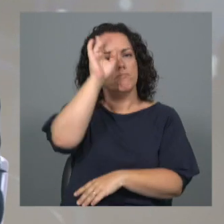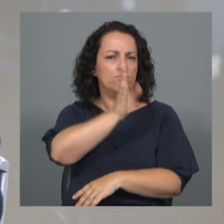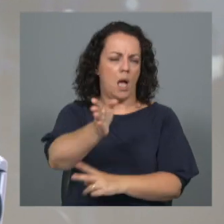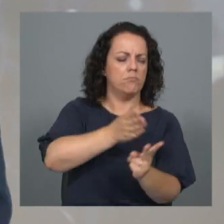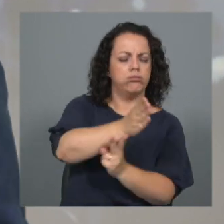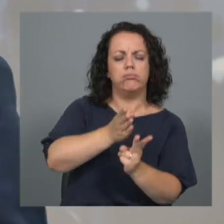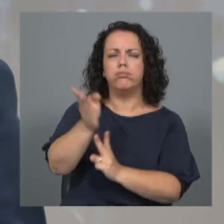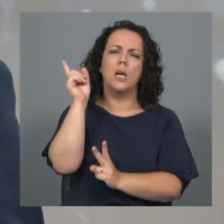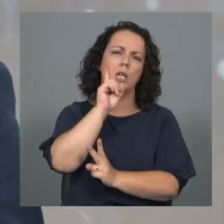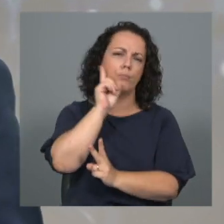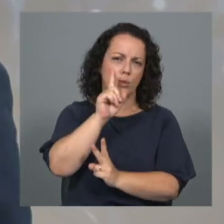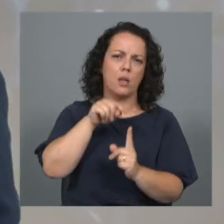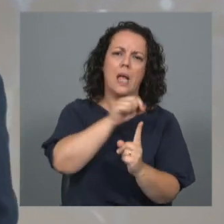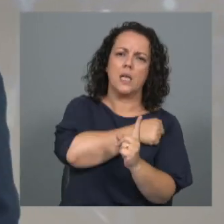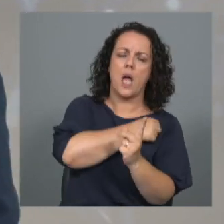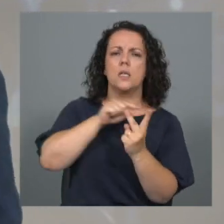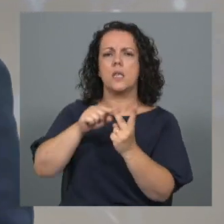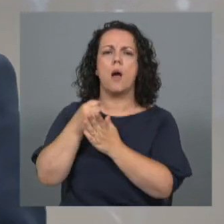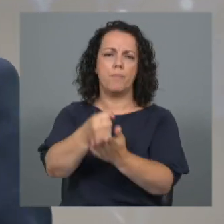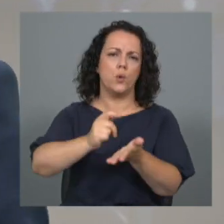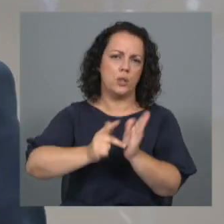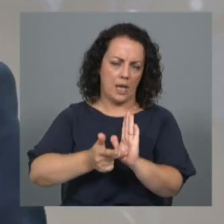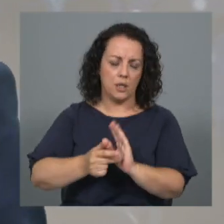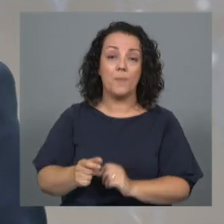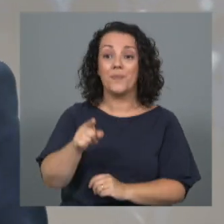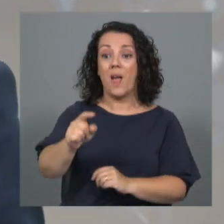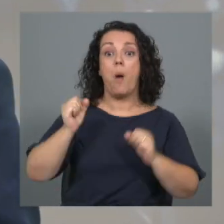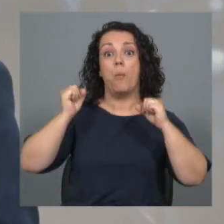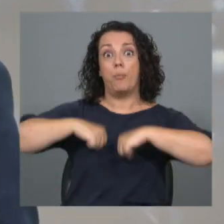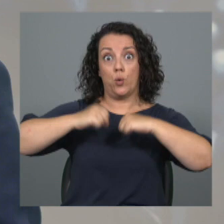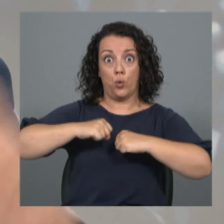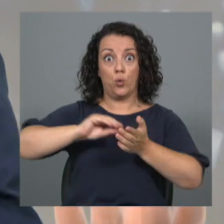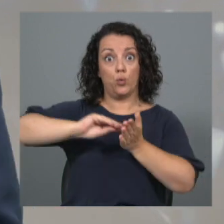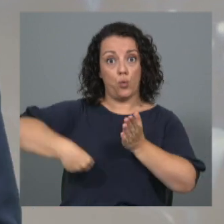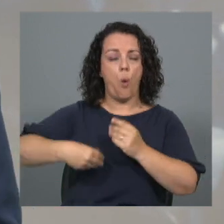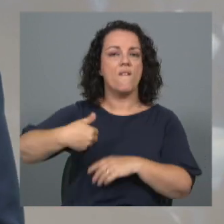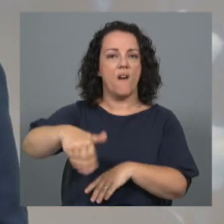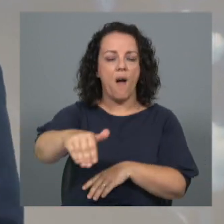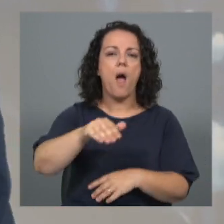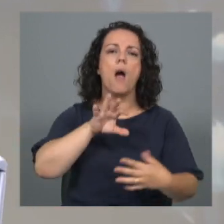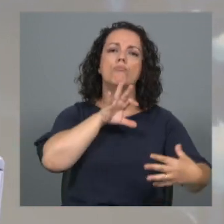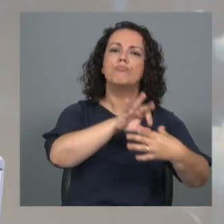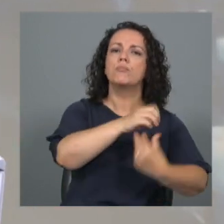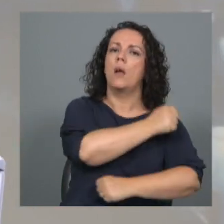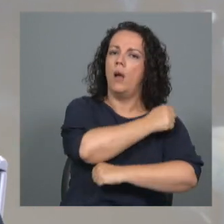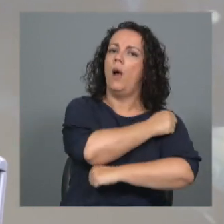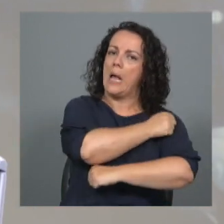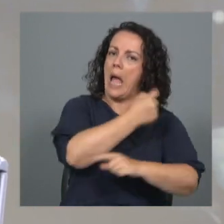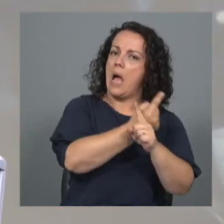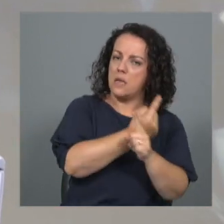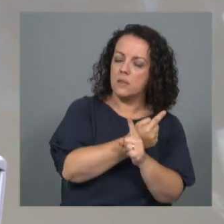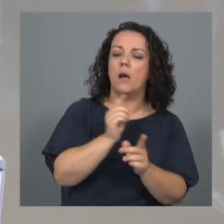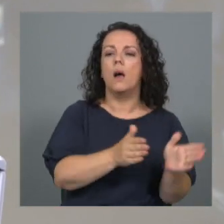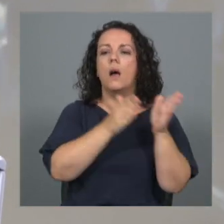essenciais, nos protocolos a estabelecer, por um lado, haverá protocolos para o edificado, mas também haverá protocolos depois